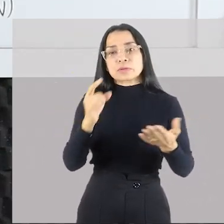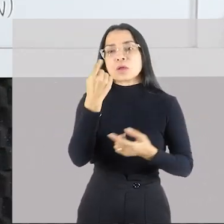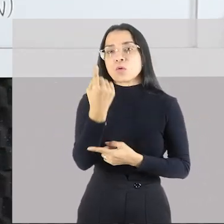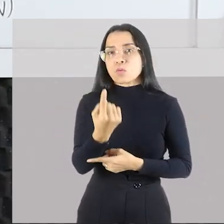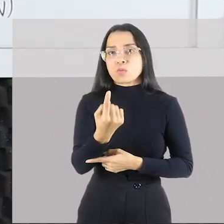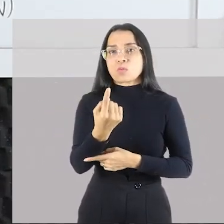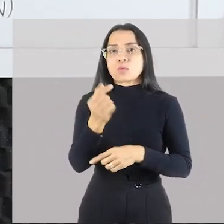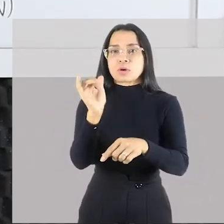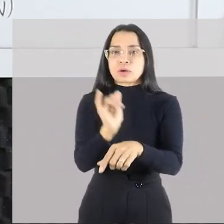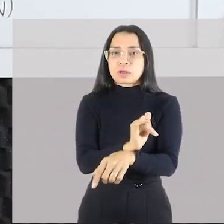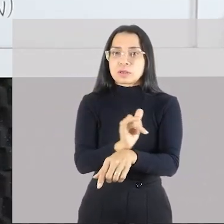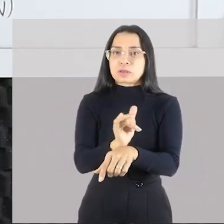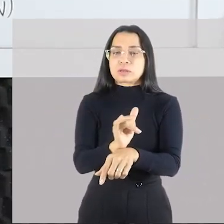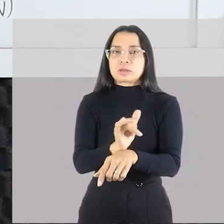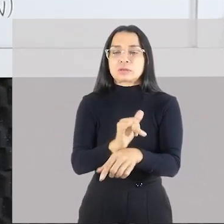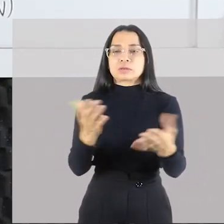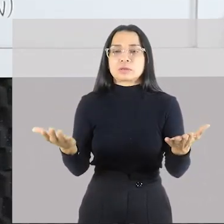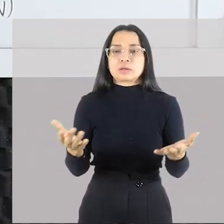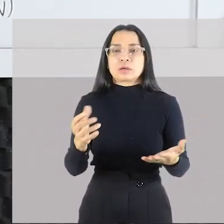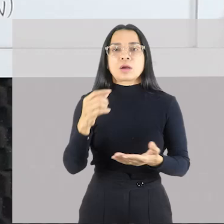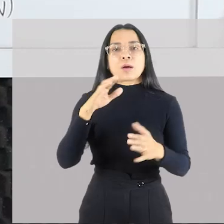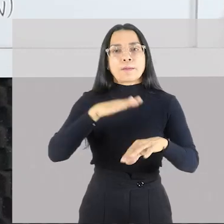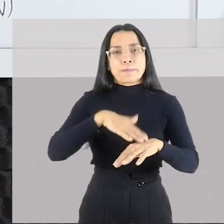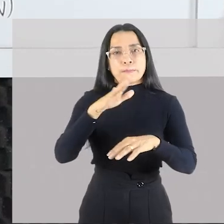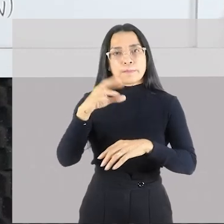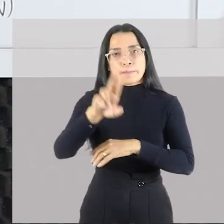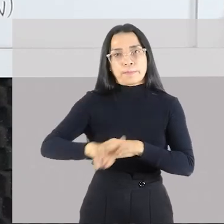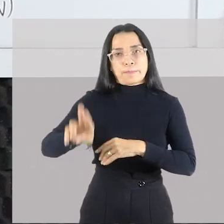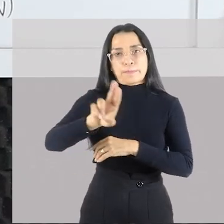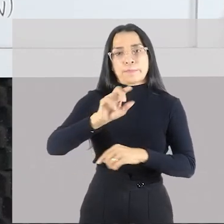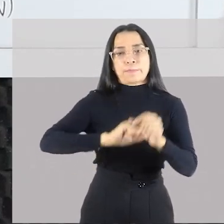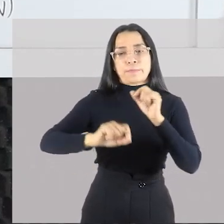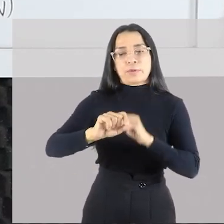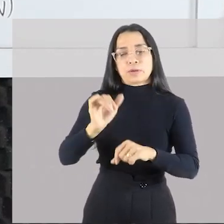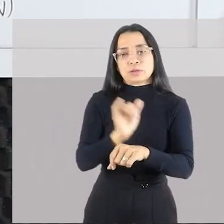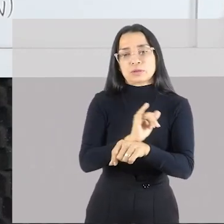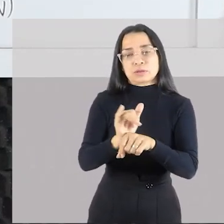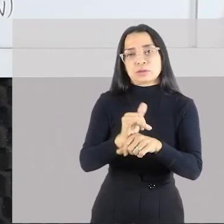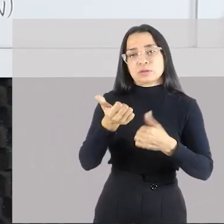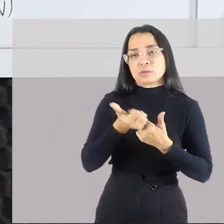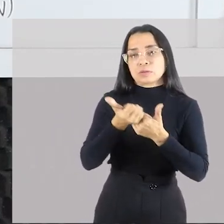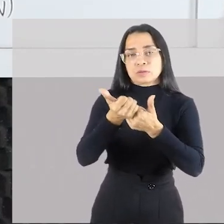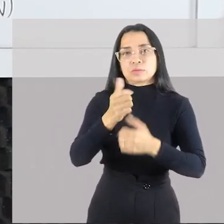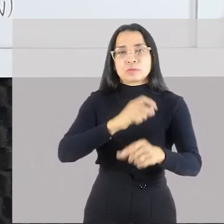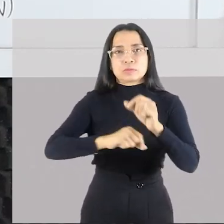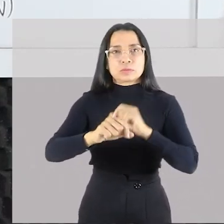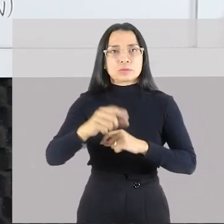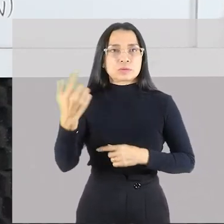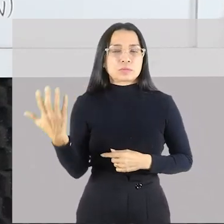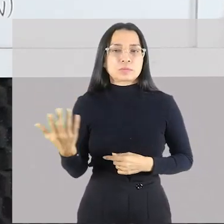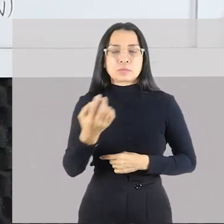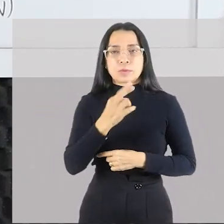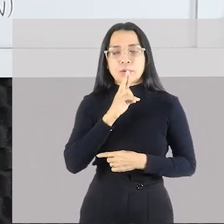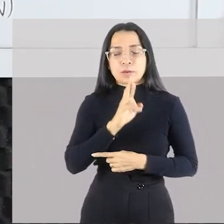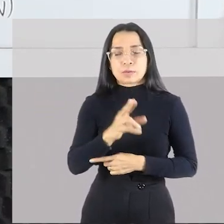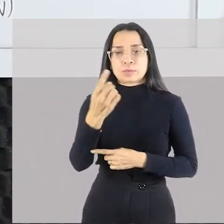analisar. O mais utilizado é o método da substituição. Tá? Solução, como é que eu resolvo? Depois a gente vai ver